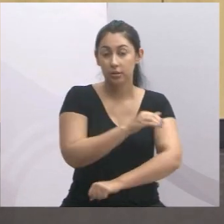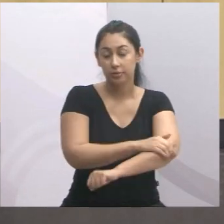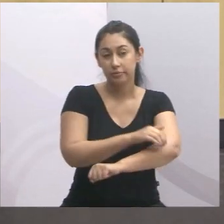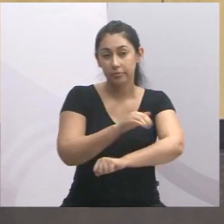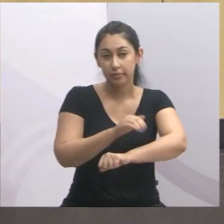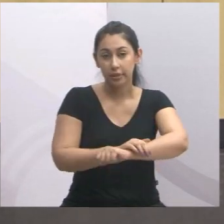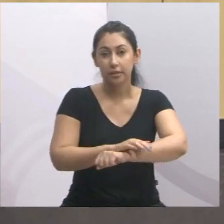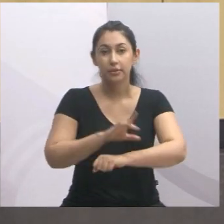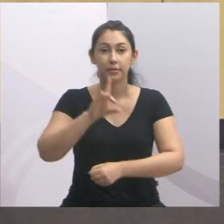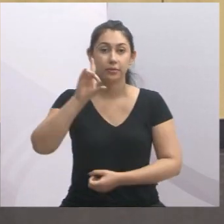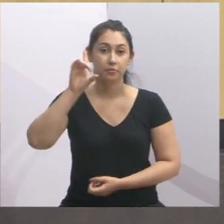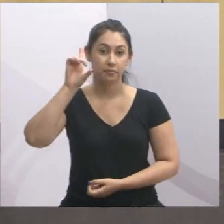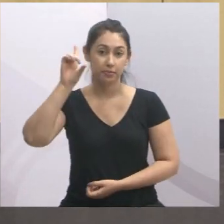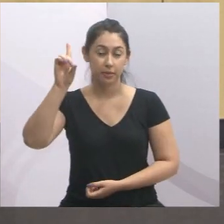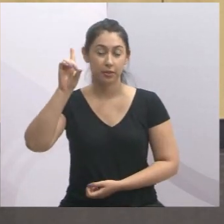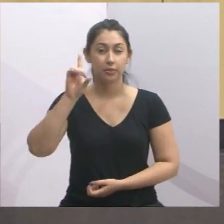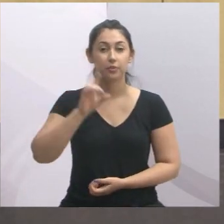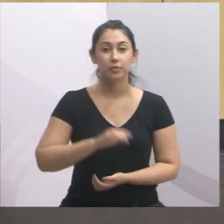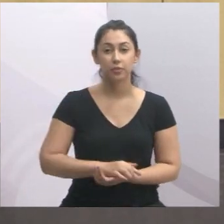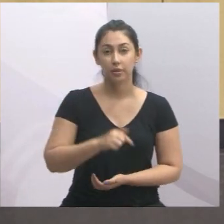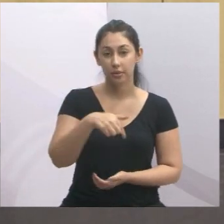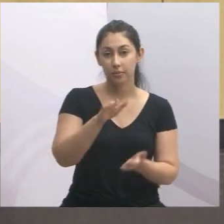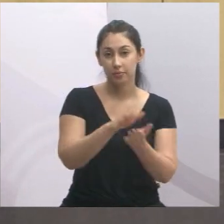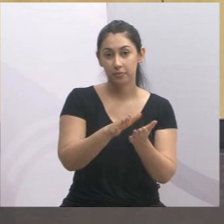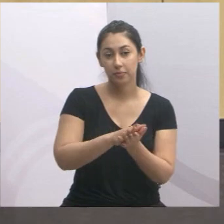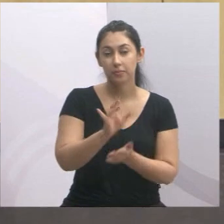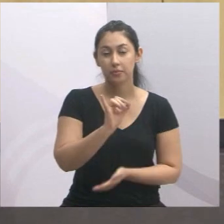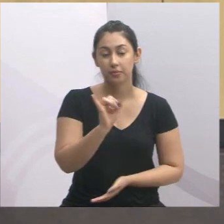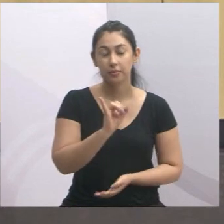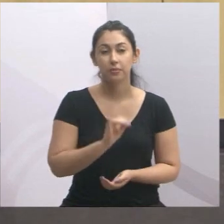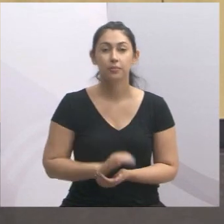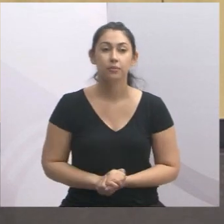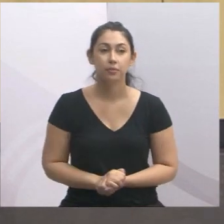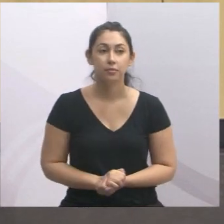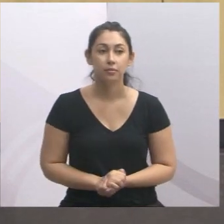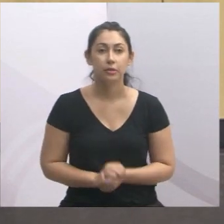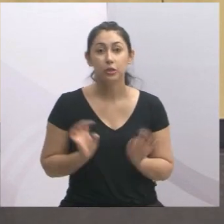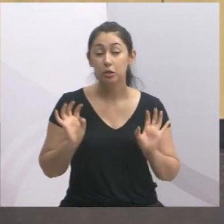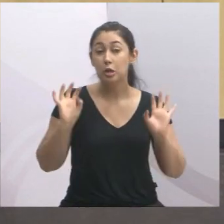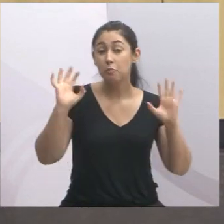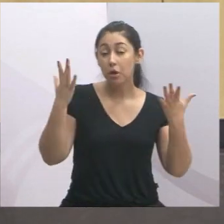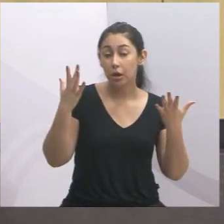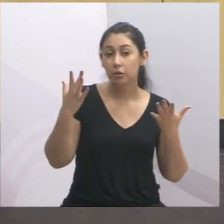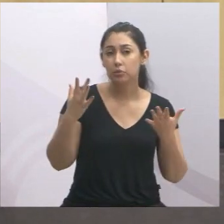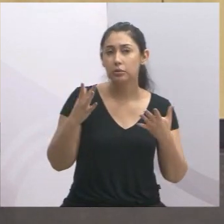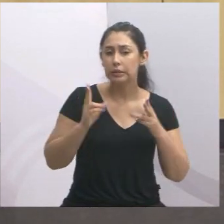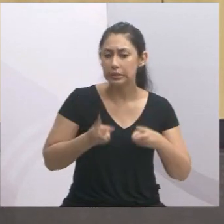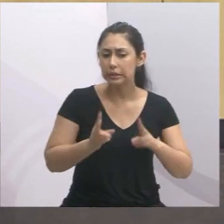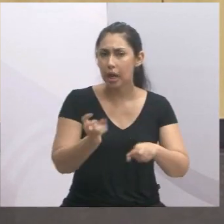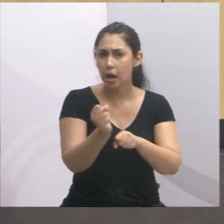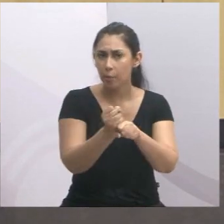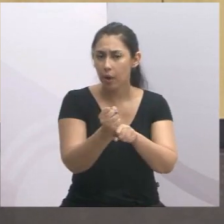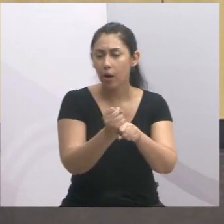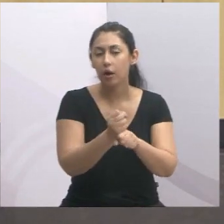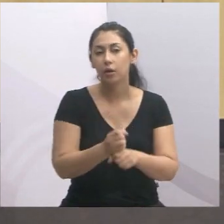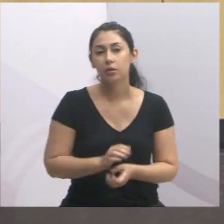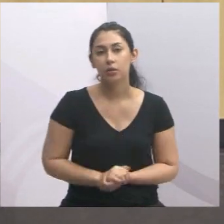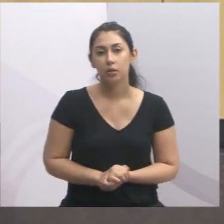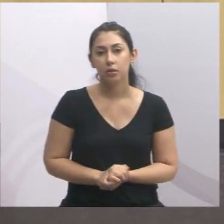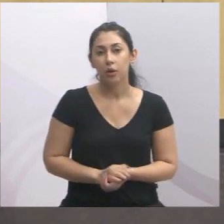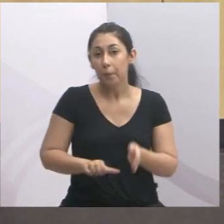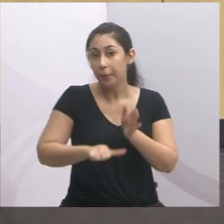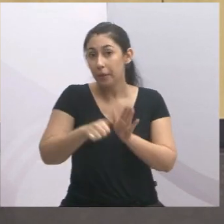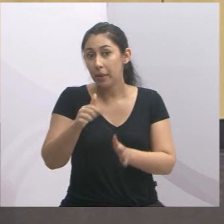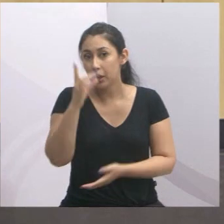Deus, Ministério Madureira em Jacareí, a ser celebrado anualmente no primeiro domingo